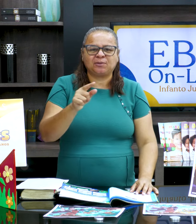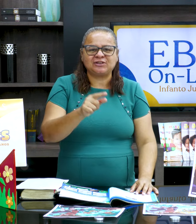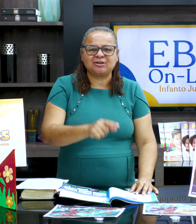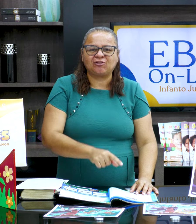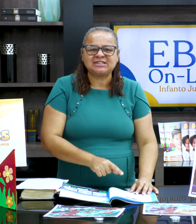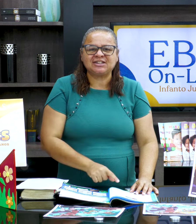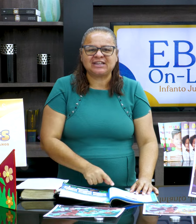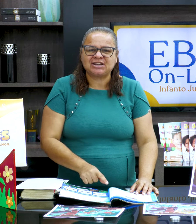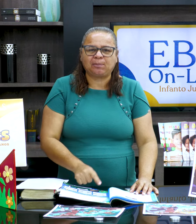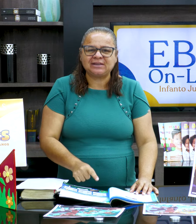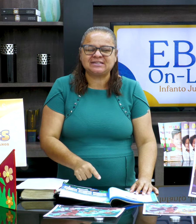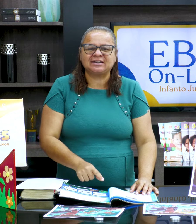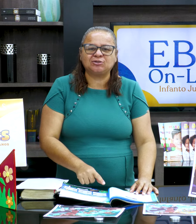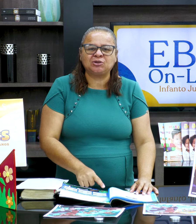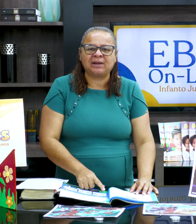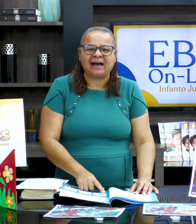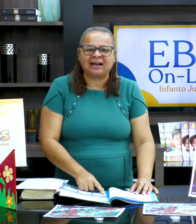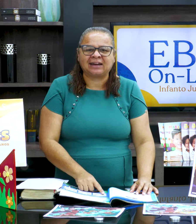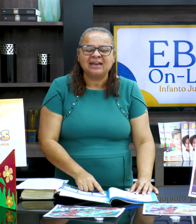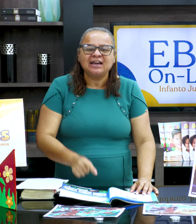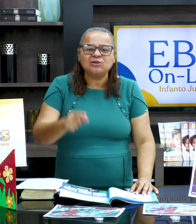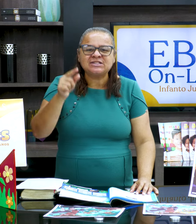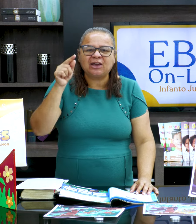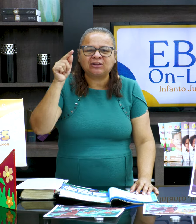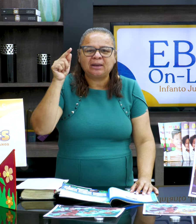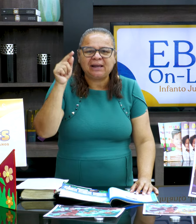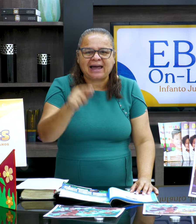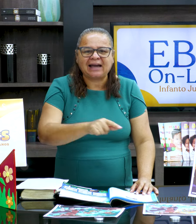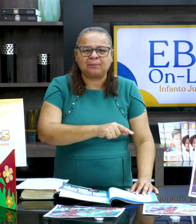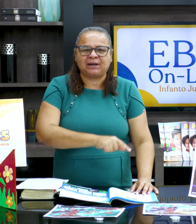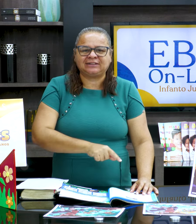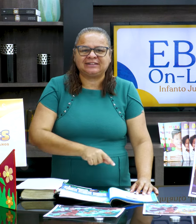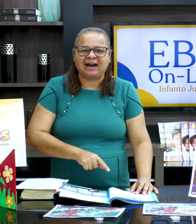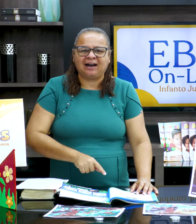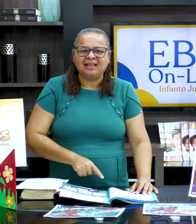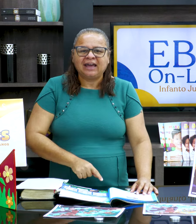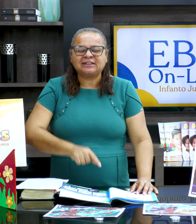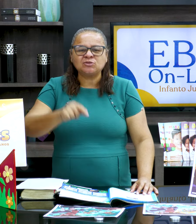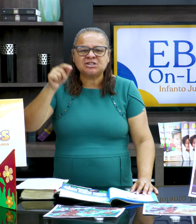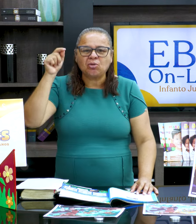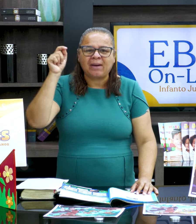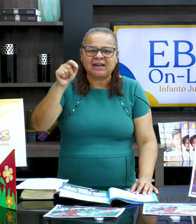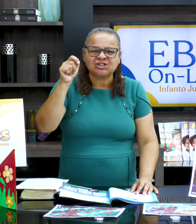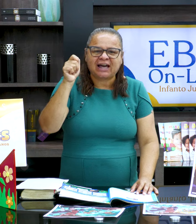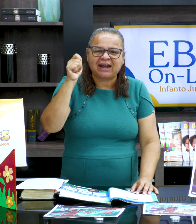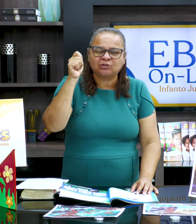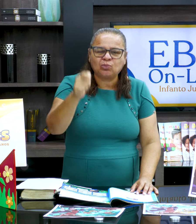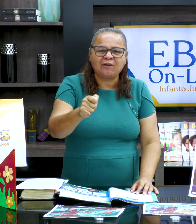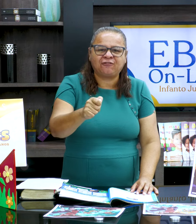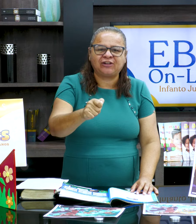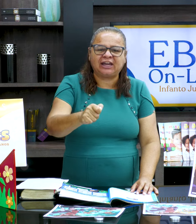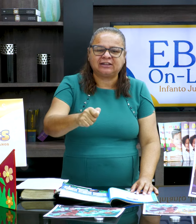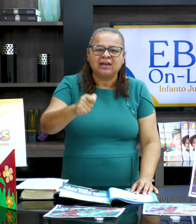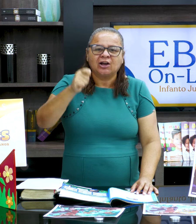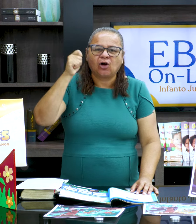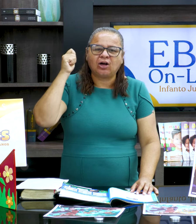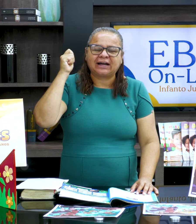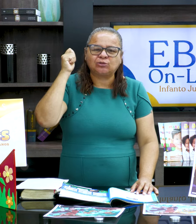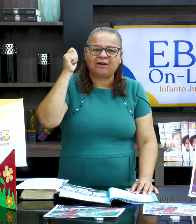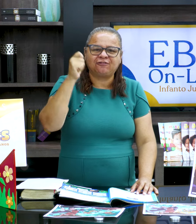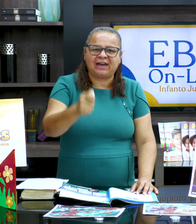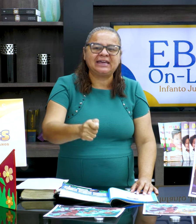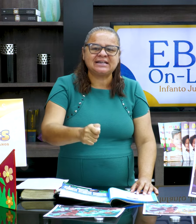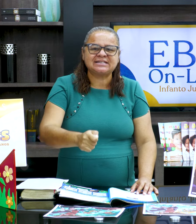talvez Professor você esteja precisando de um milagre e o senhor tem milagre para te dá Então se o mar estar à tua frente